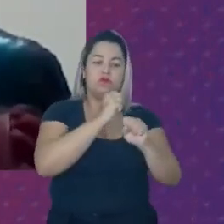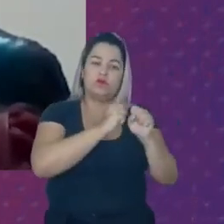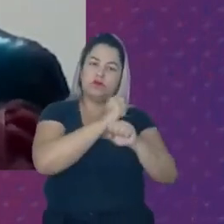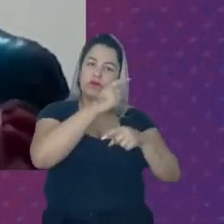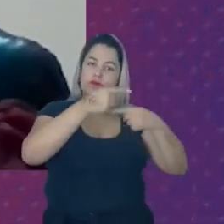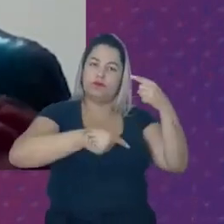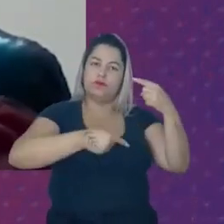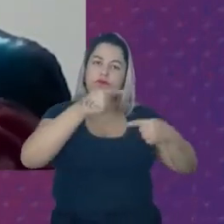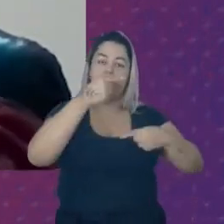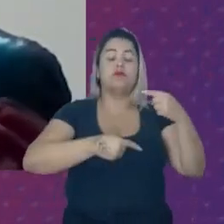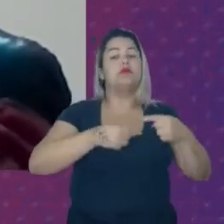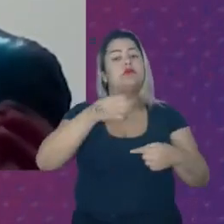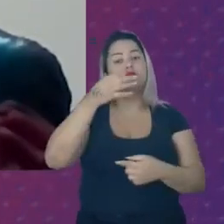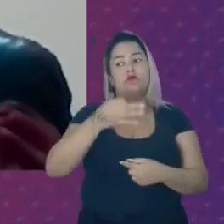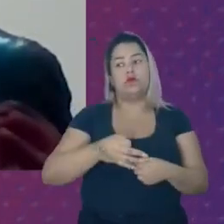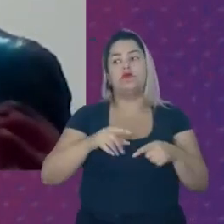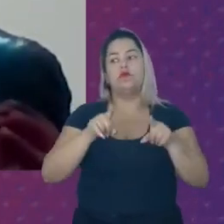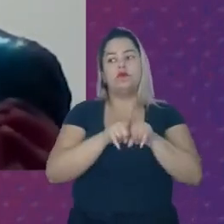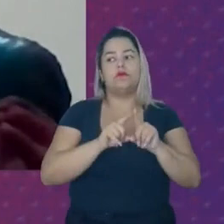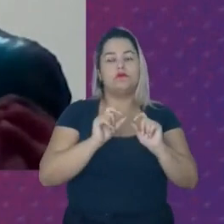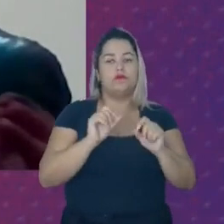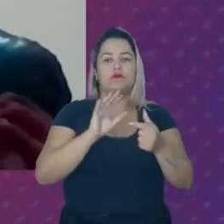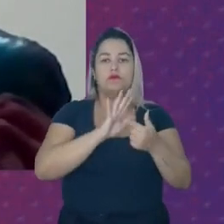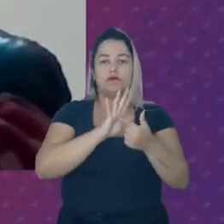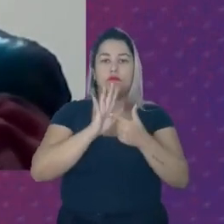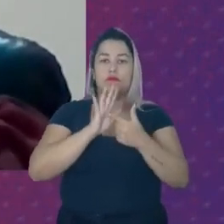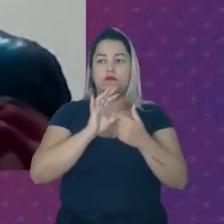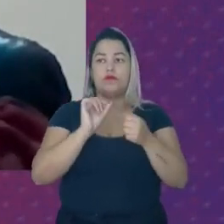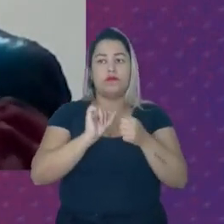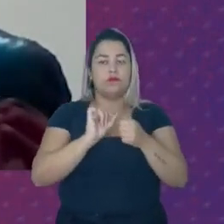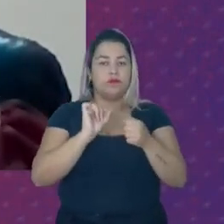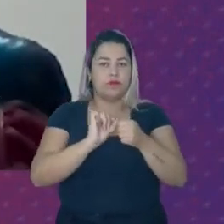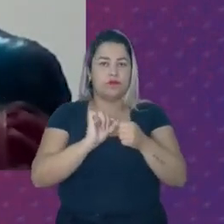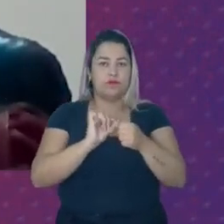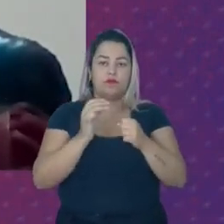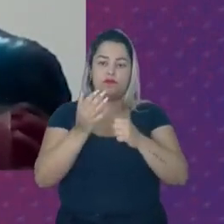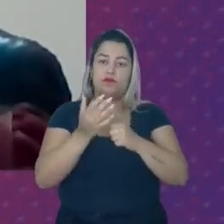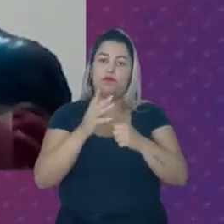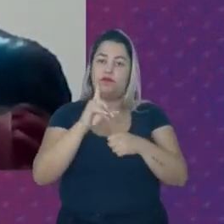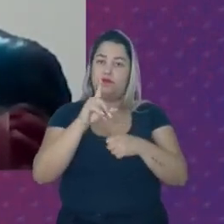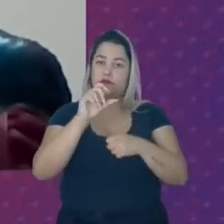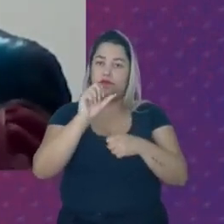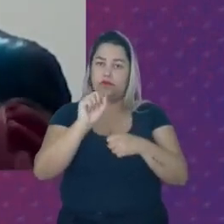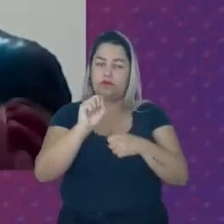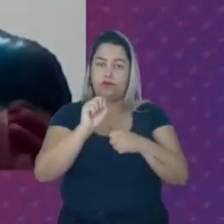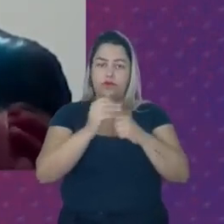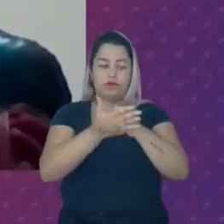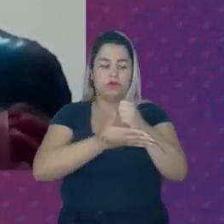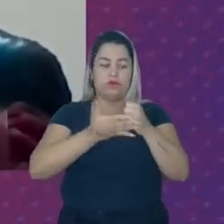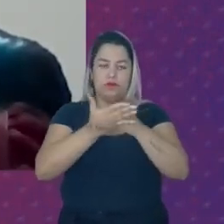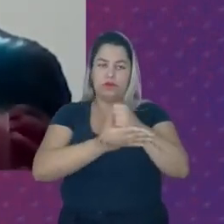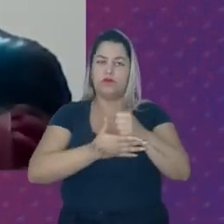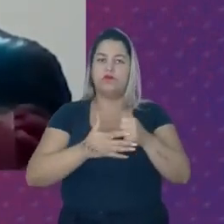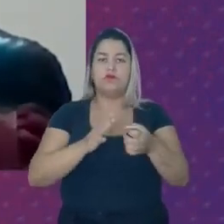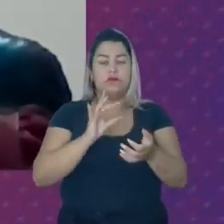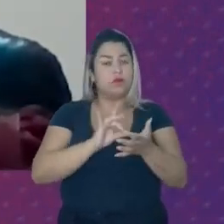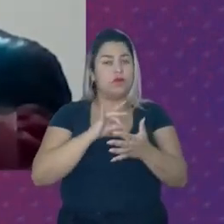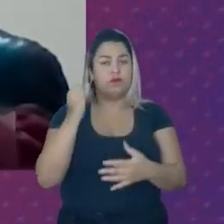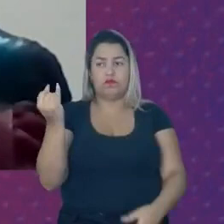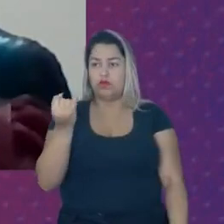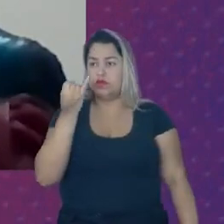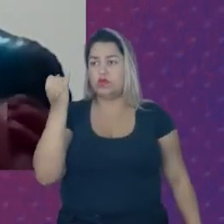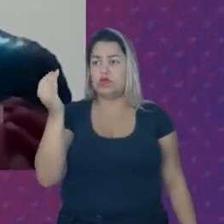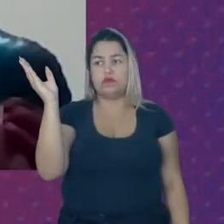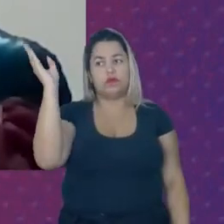políticas públicas de acordo com as demandas sinalizadas. Porque essa base de dados do cadastro único ela é extremamente importante para